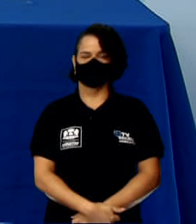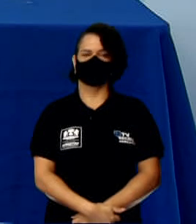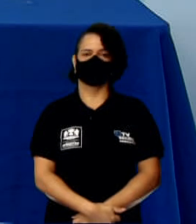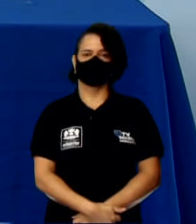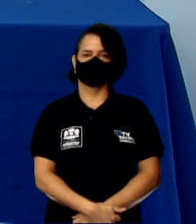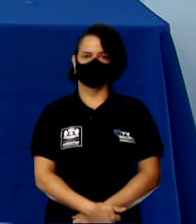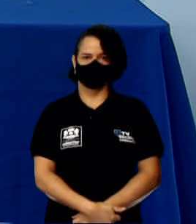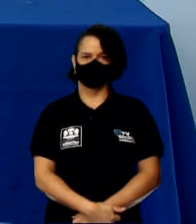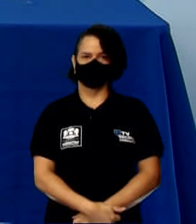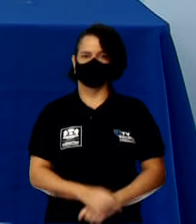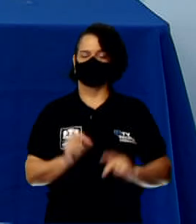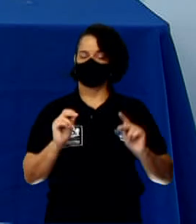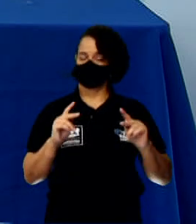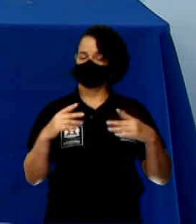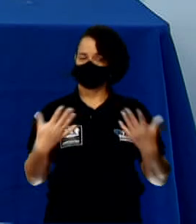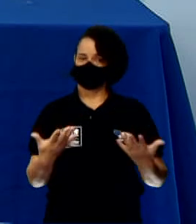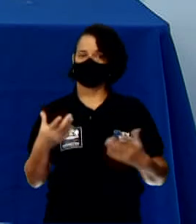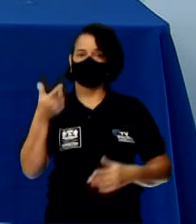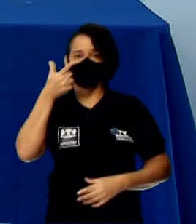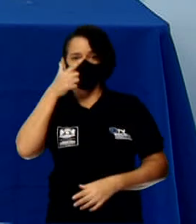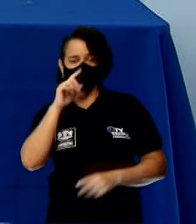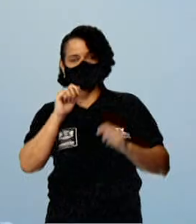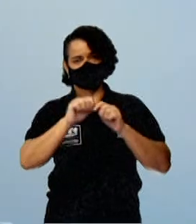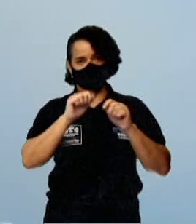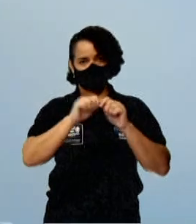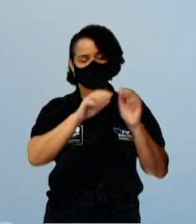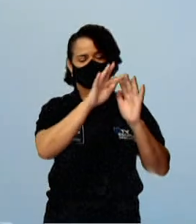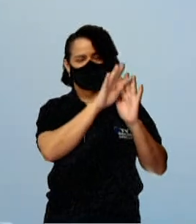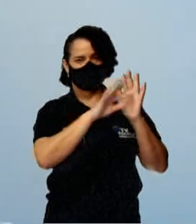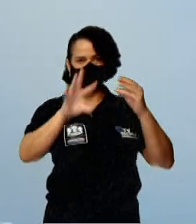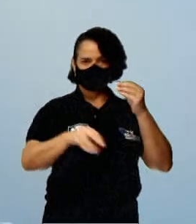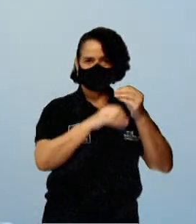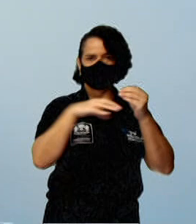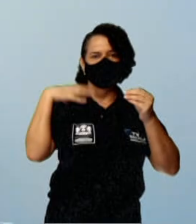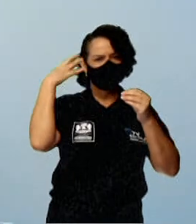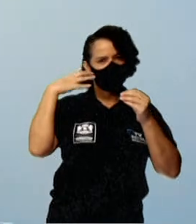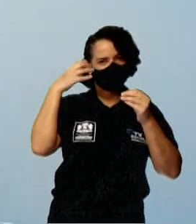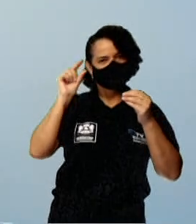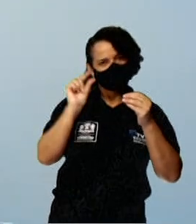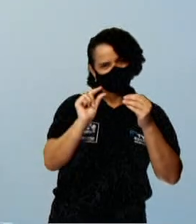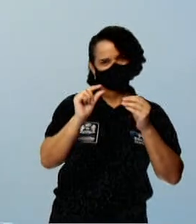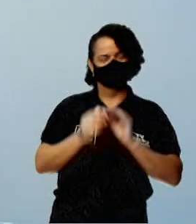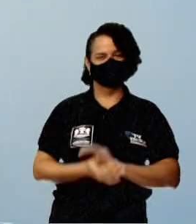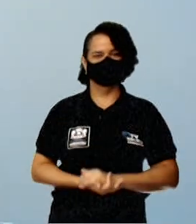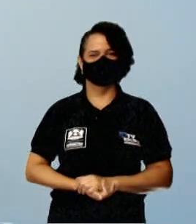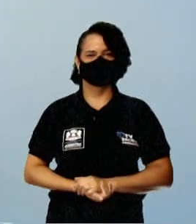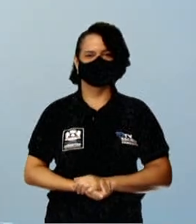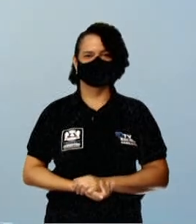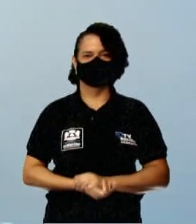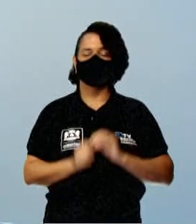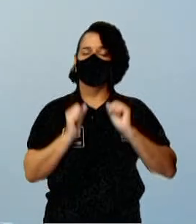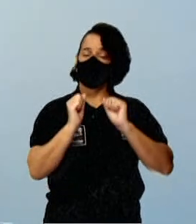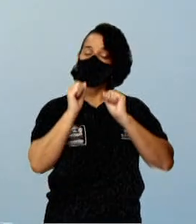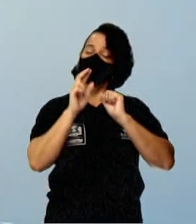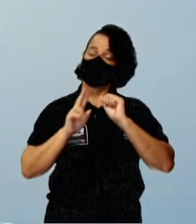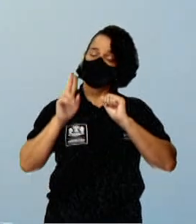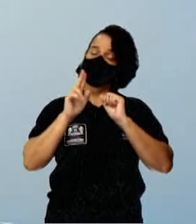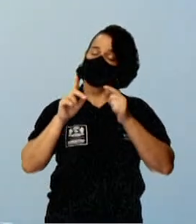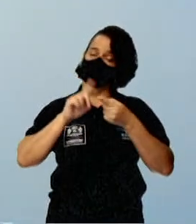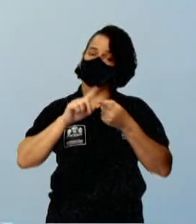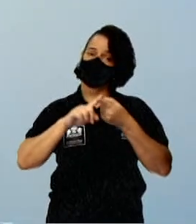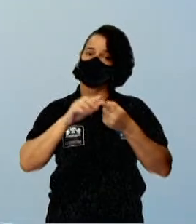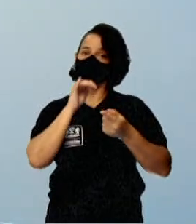pão. Consegui fazer uma melodia com esse pequeno trecho. Posso utilizar, por